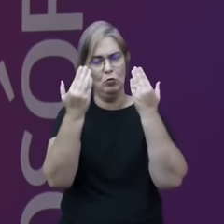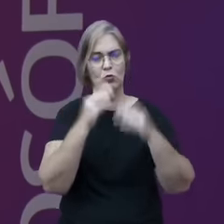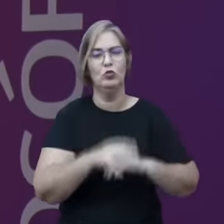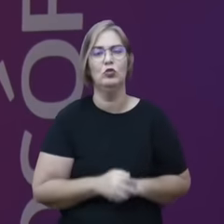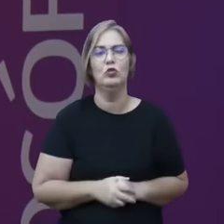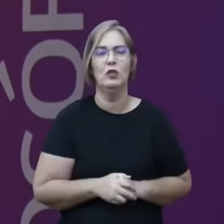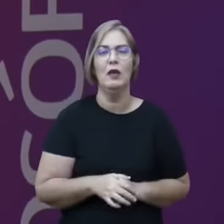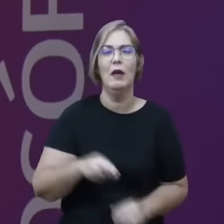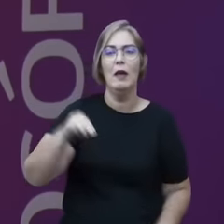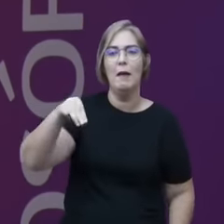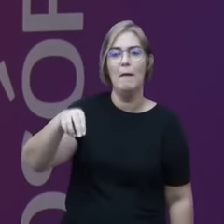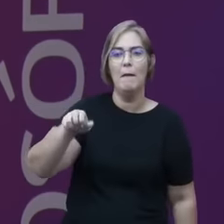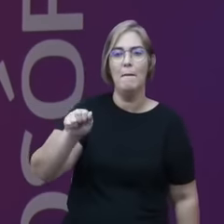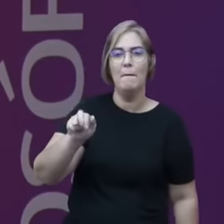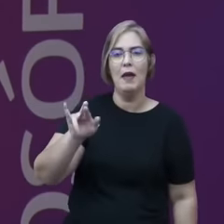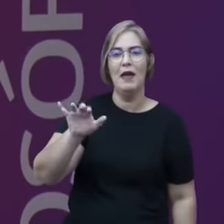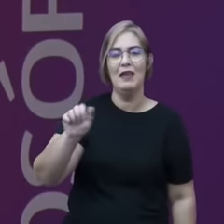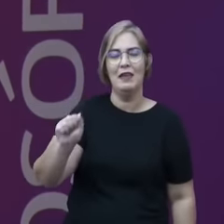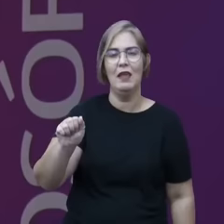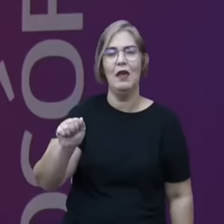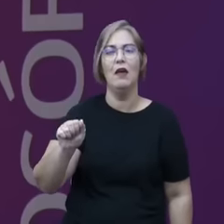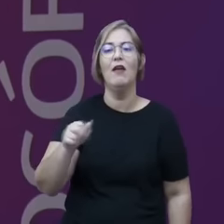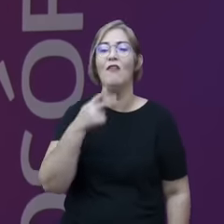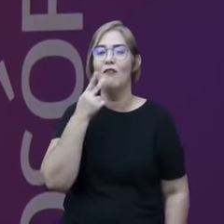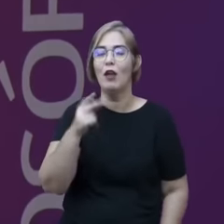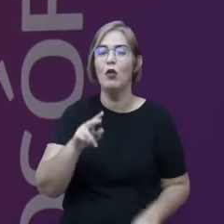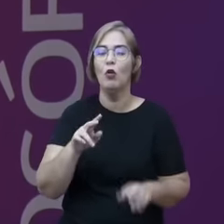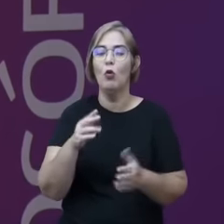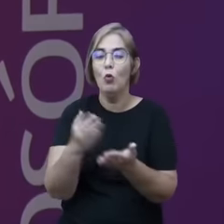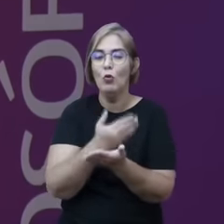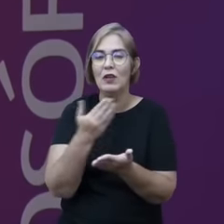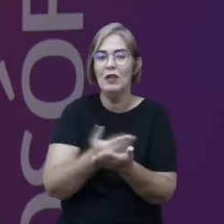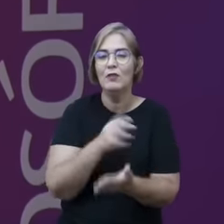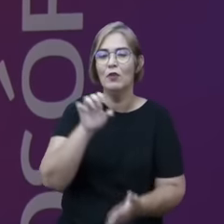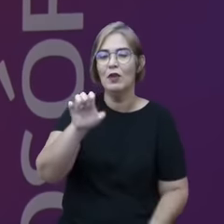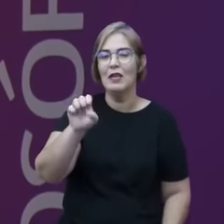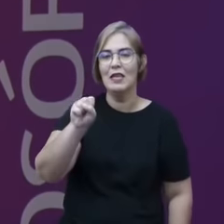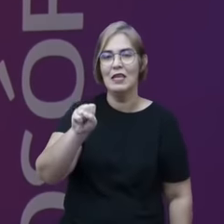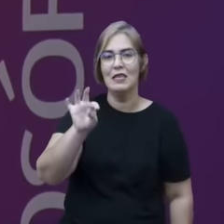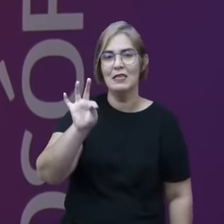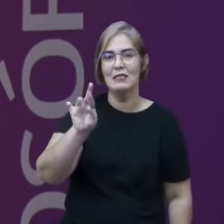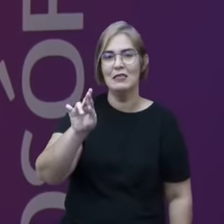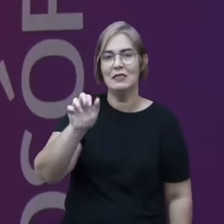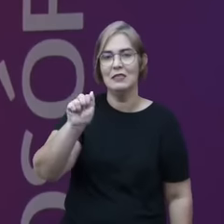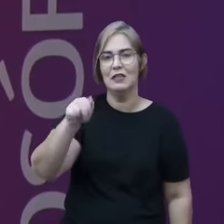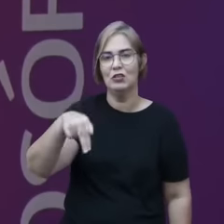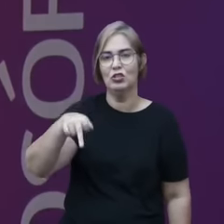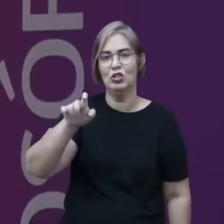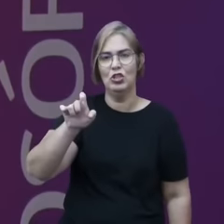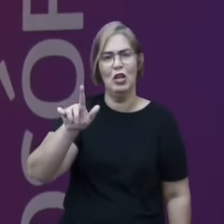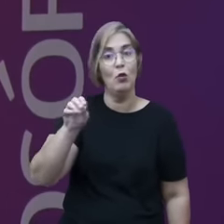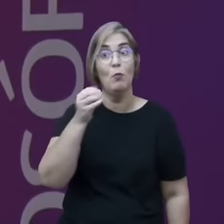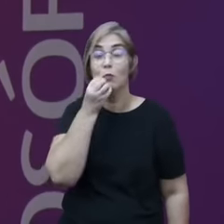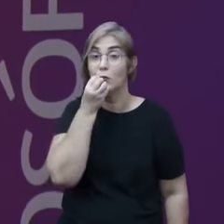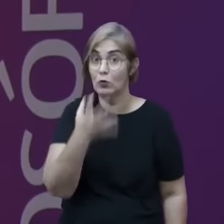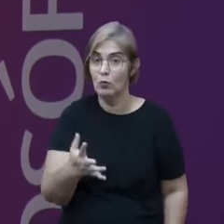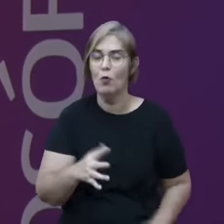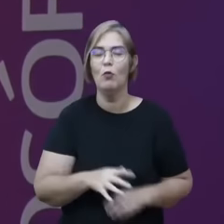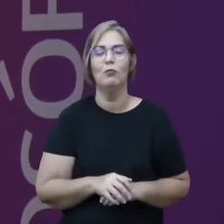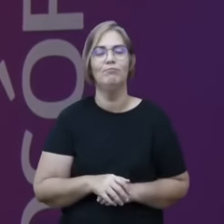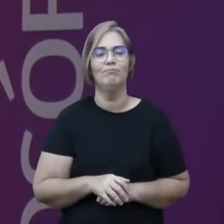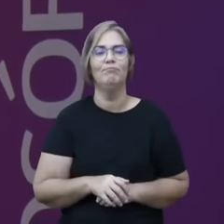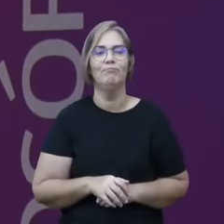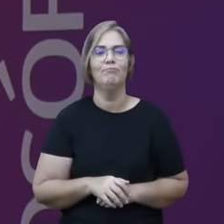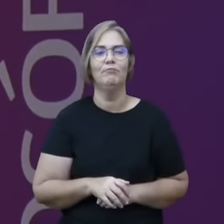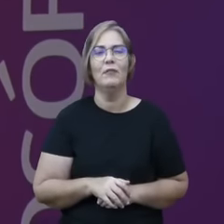Rosa diz que o estrangeiro, o livro, né, é maravilhoso. E a Maria Odet Teixeira parabeniza pela palestra. Quantas referências,